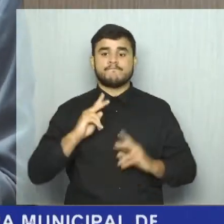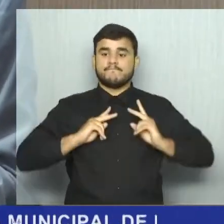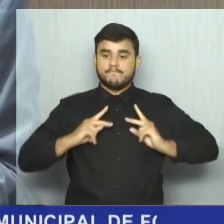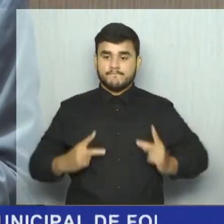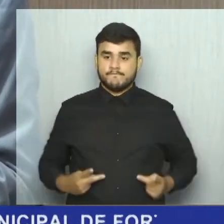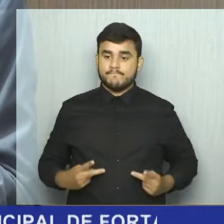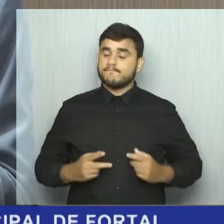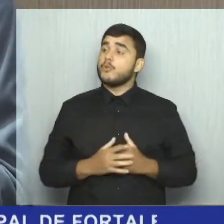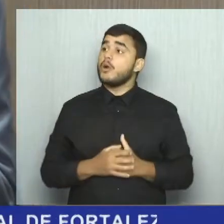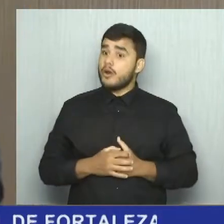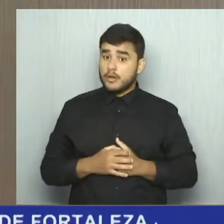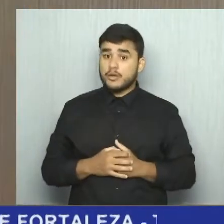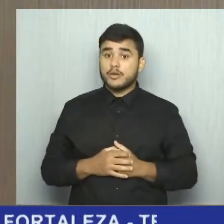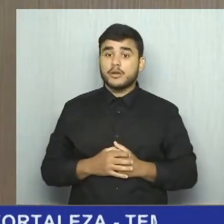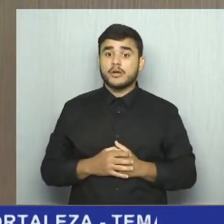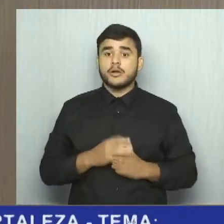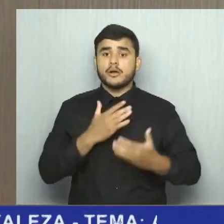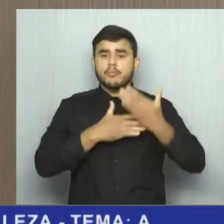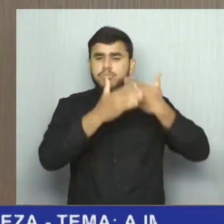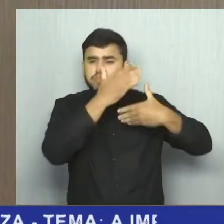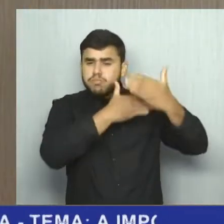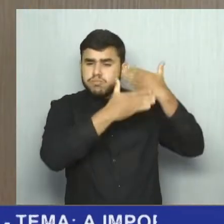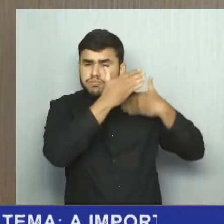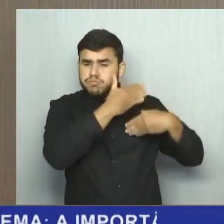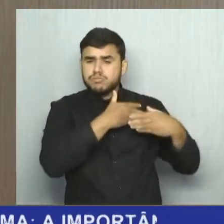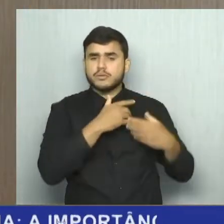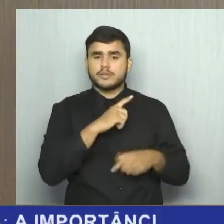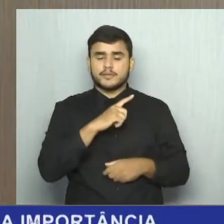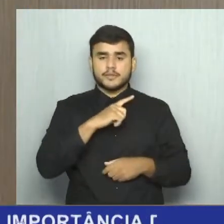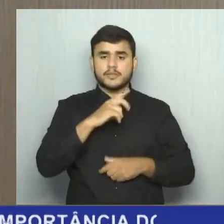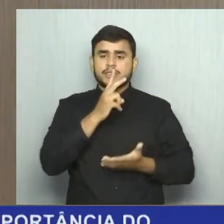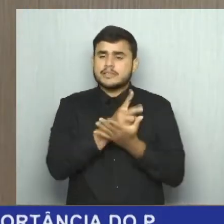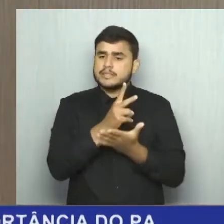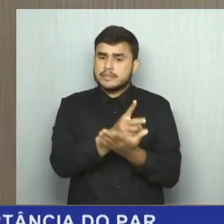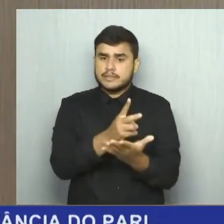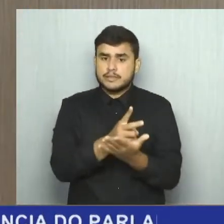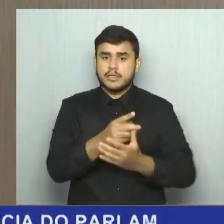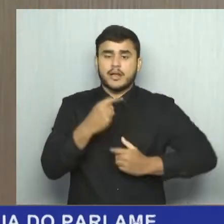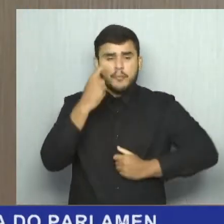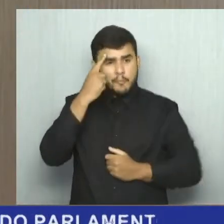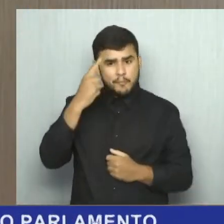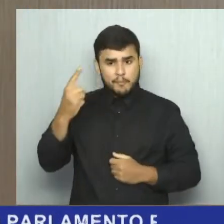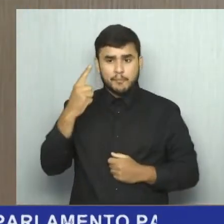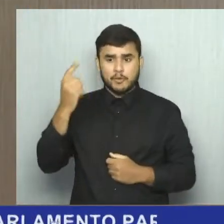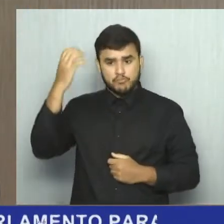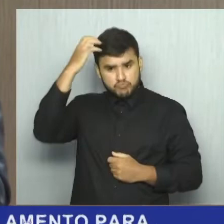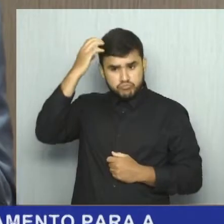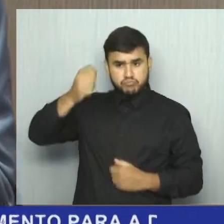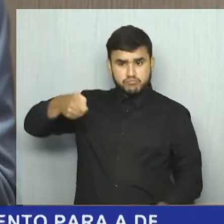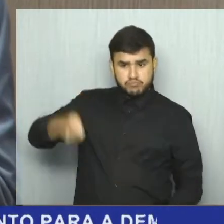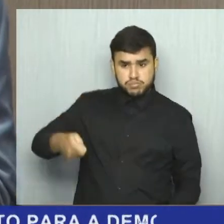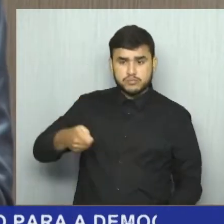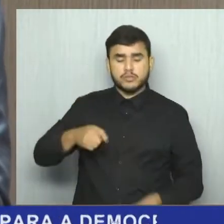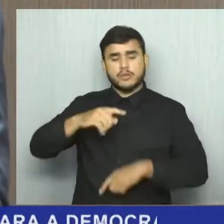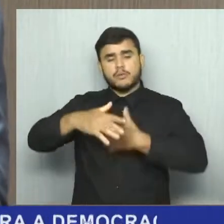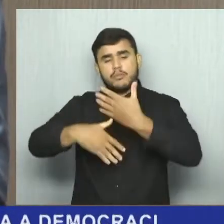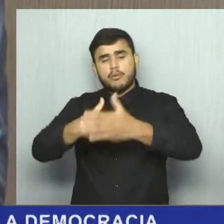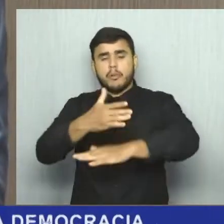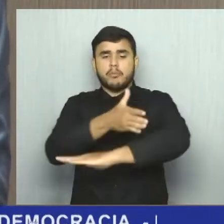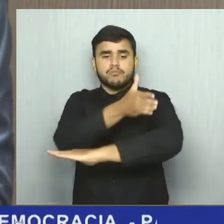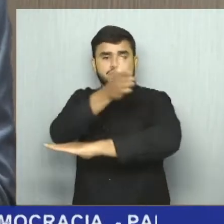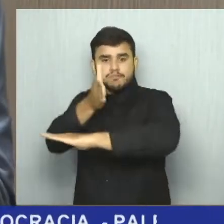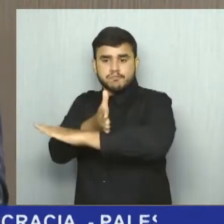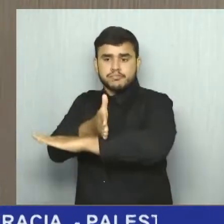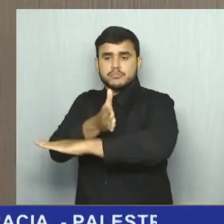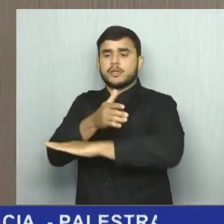humanos. Isso remonta à exaustão do absolutismo, sucedida ali a Idade Média, os tempos obscuros